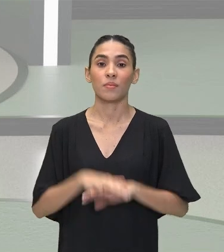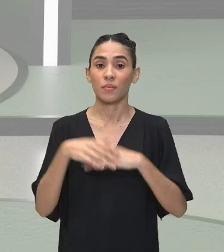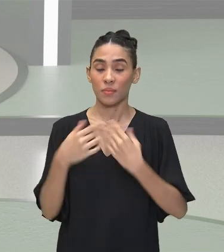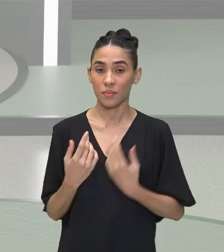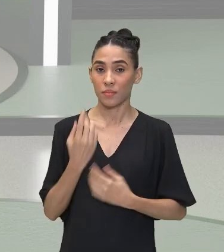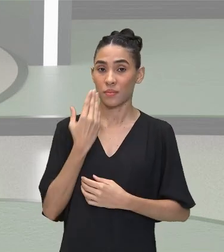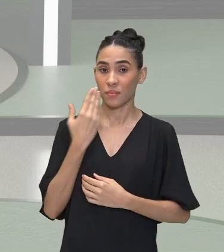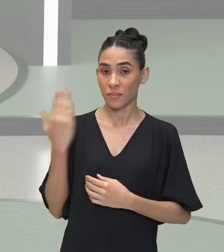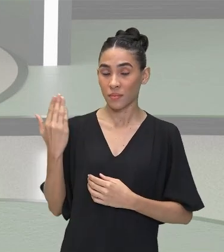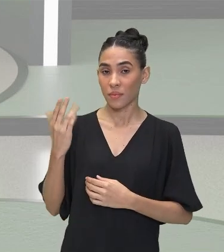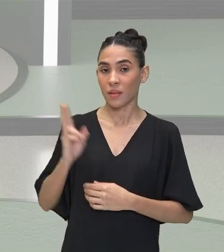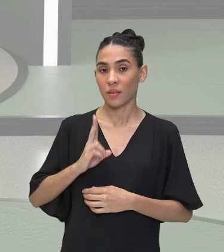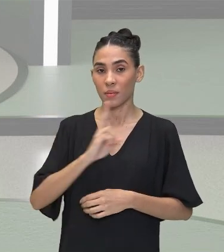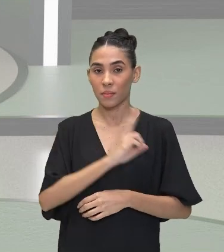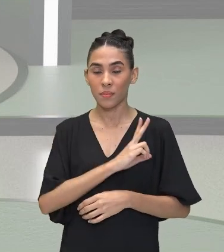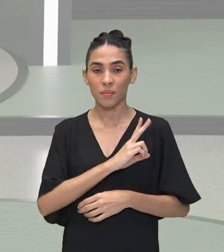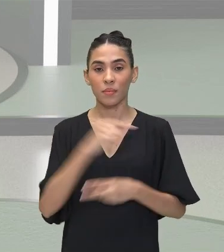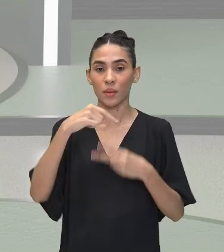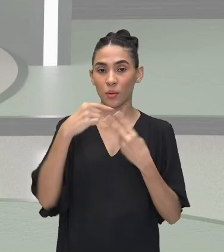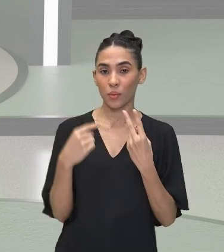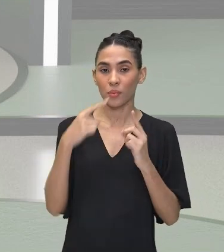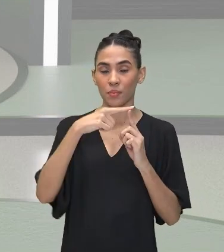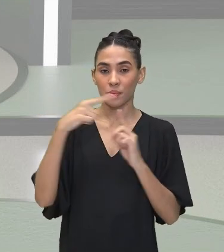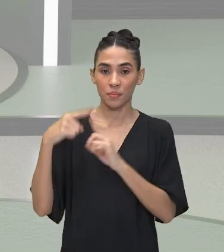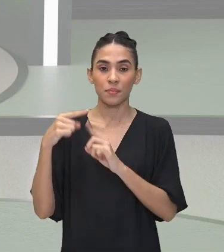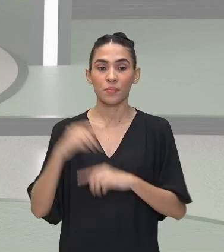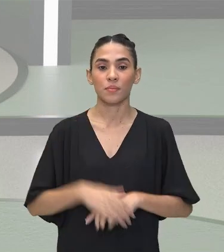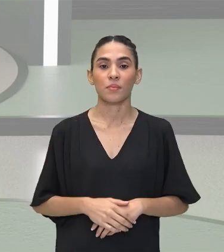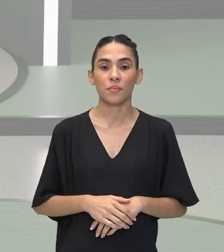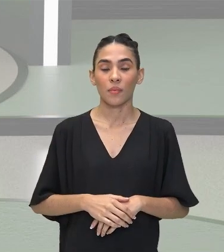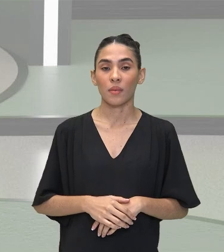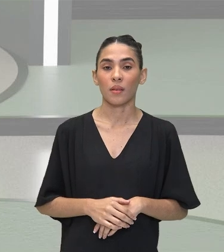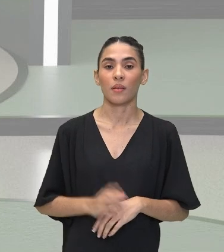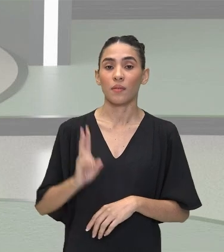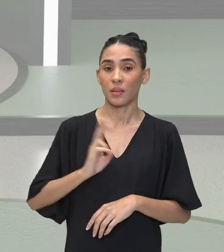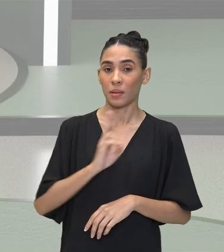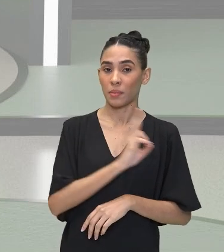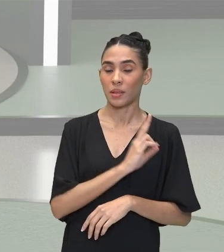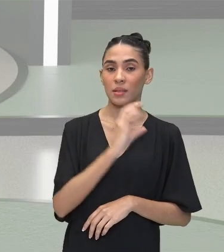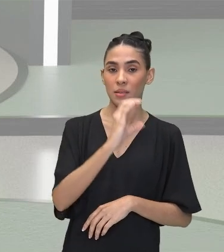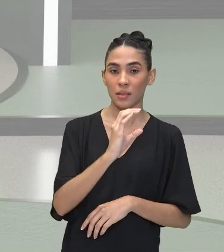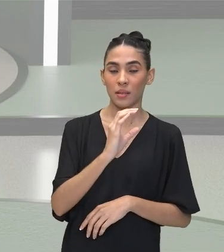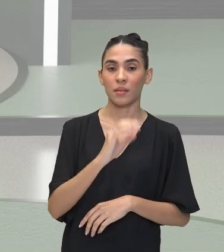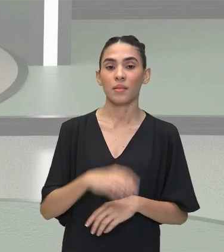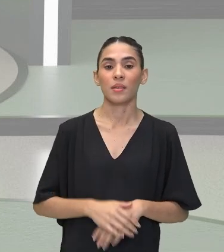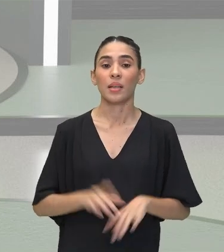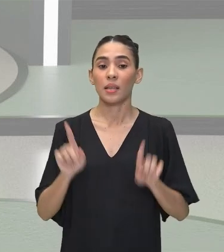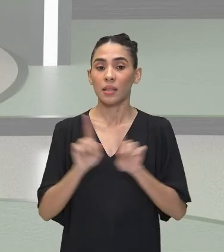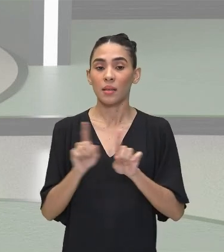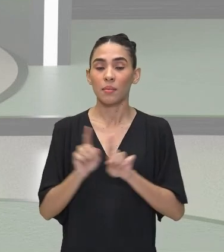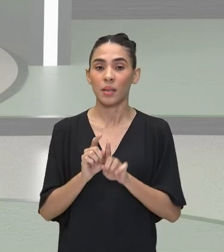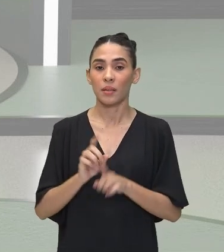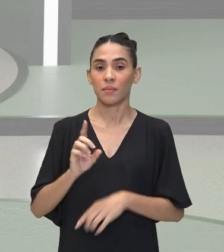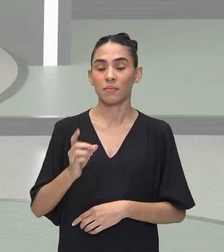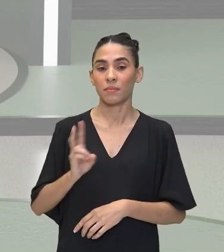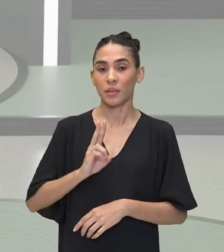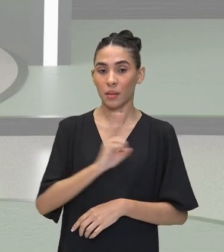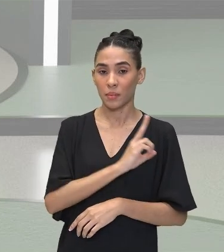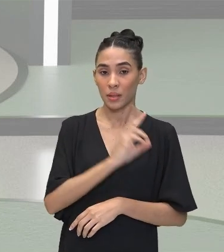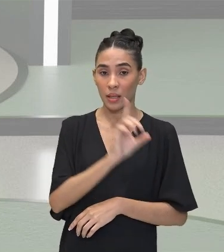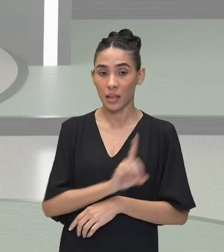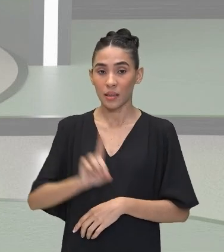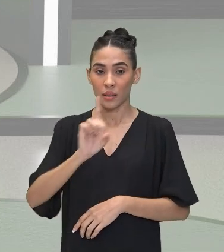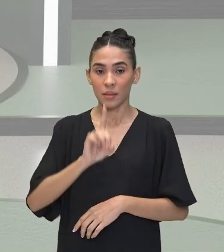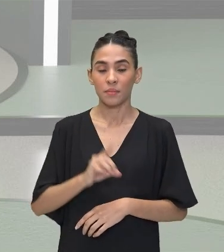vitaminas hidrossolúveis são de dois tipos, né? A vitamina C e a vitamina do complexo B. Na vitamina C,